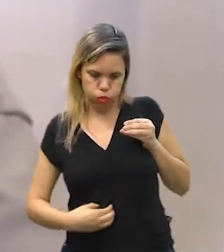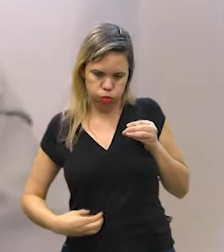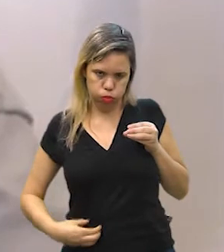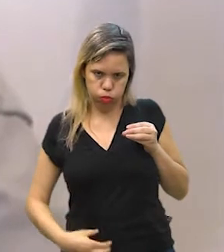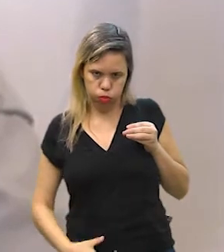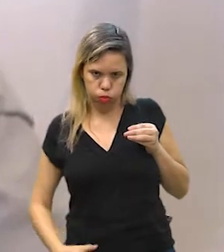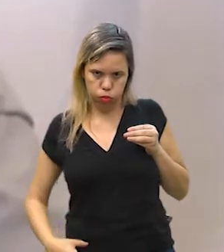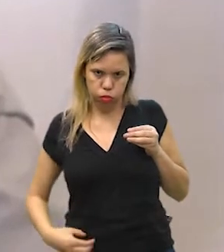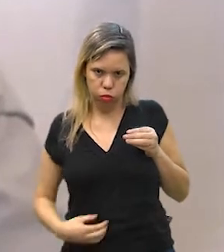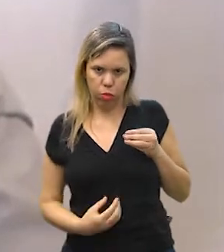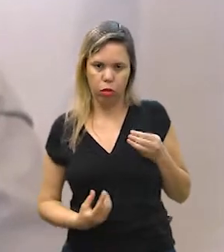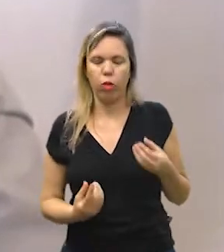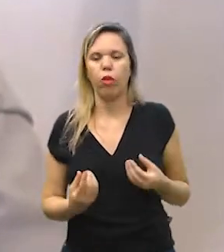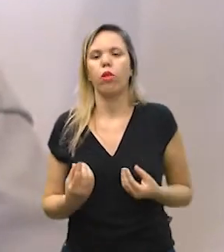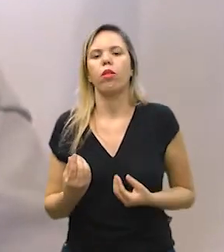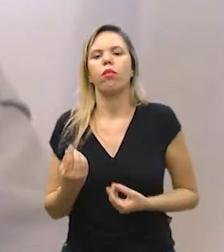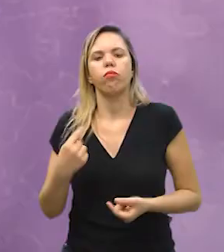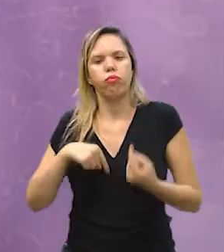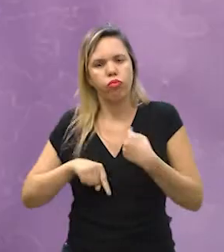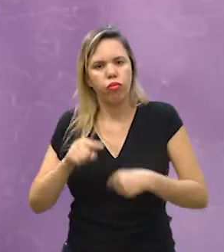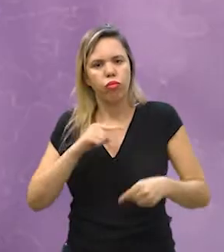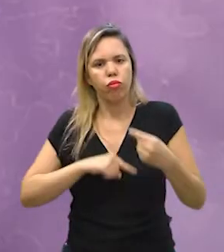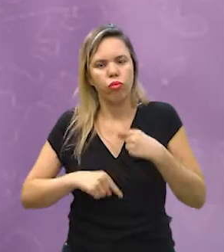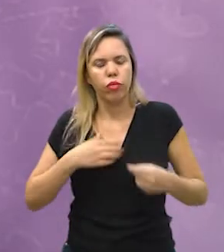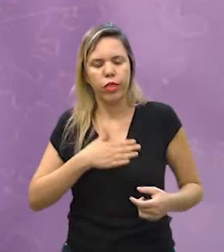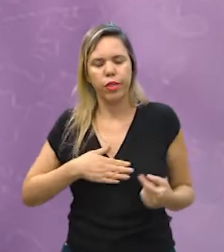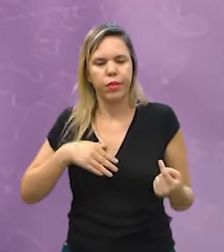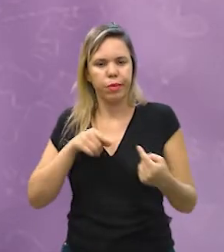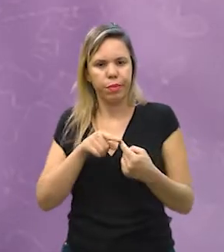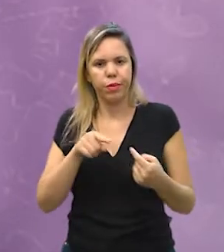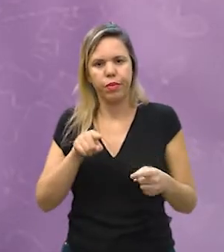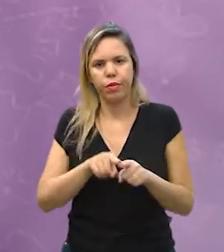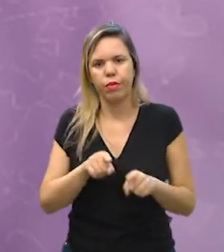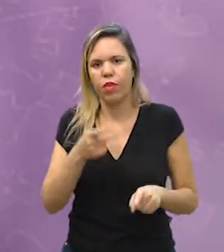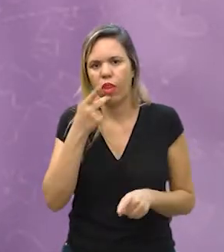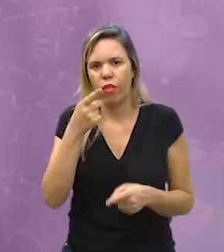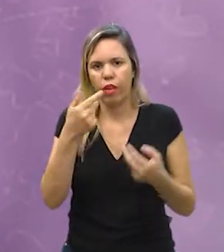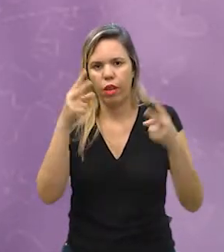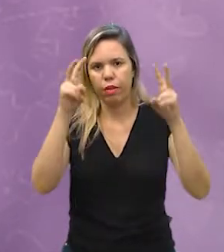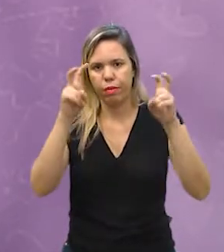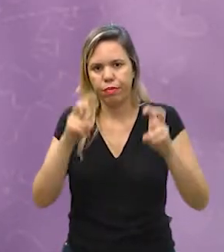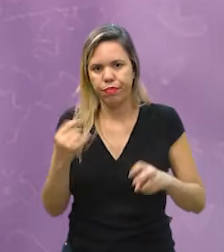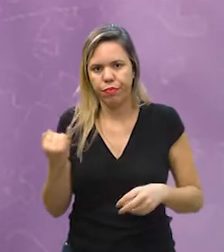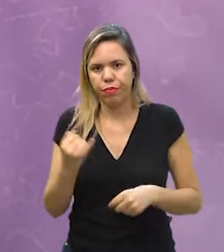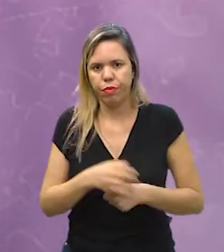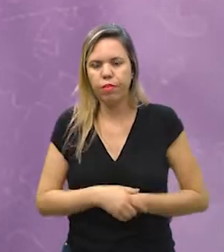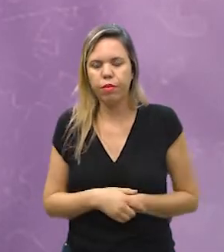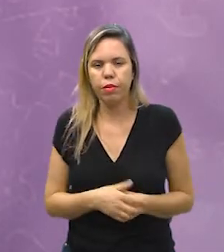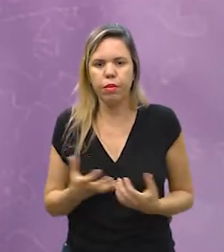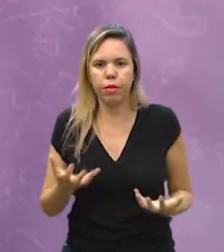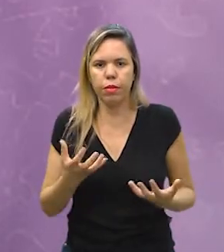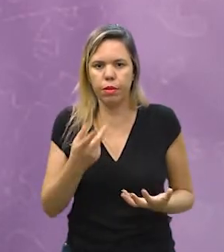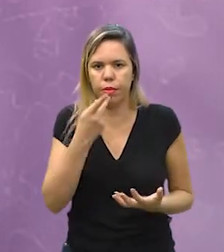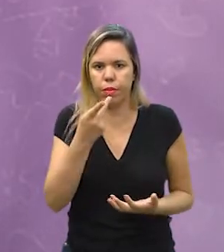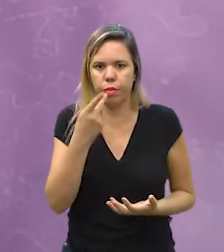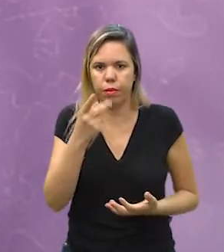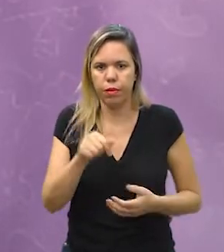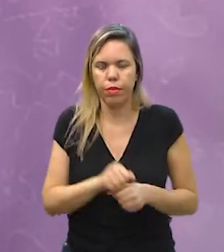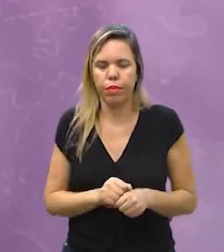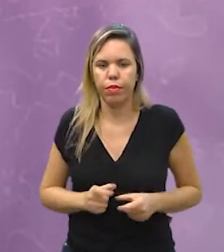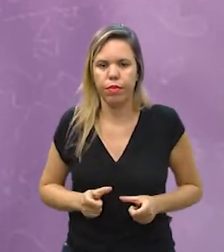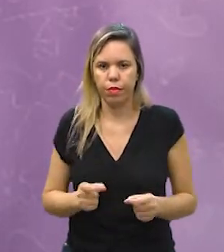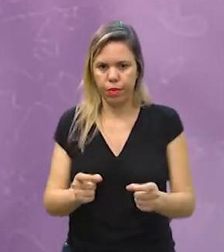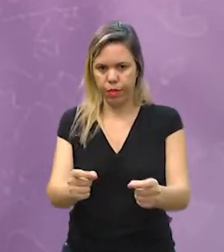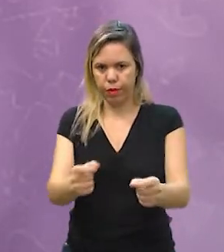importantes na manutenção do nosso bem-estar. Agora, doutor, o senhor tocou em vários assuntos bastante importantes. Eu queria até retomar a questão do câncer